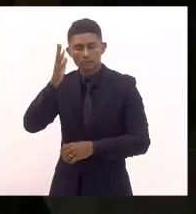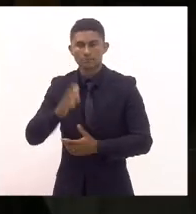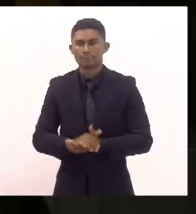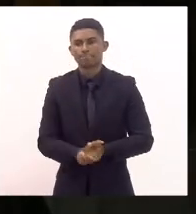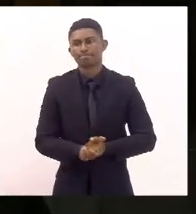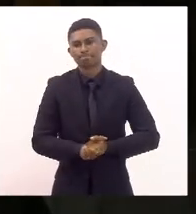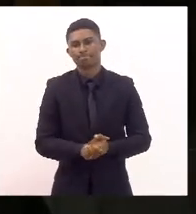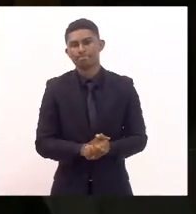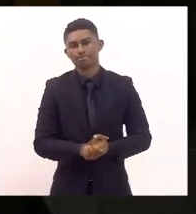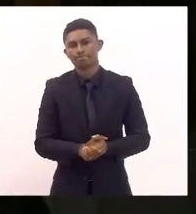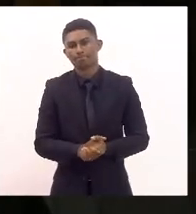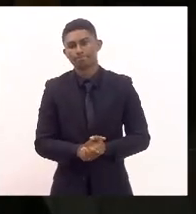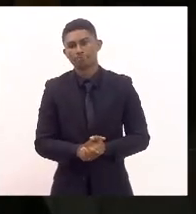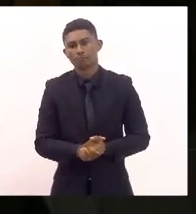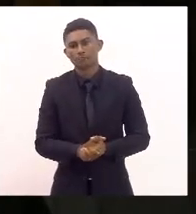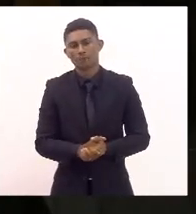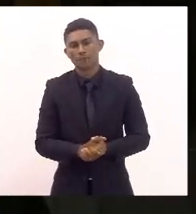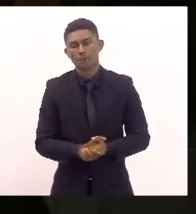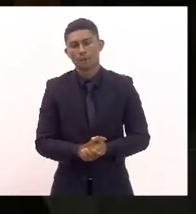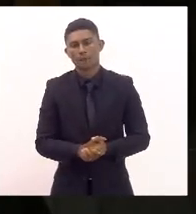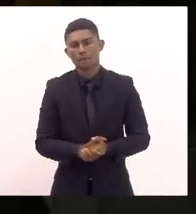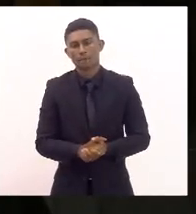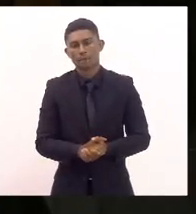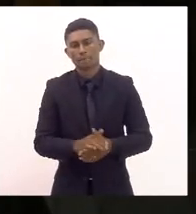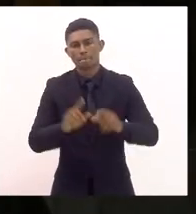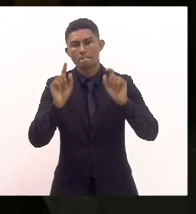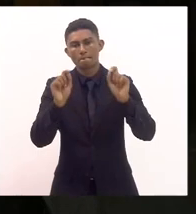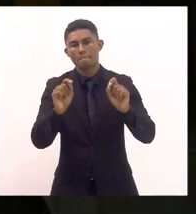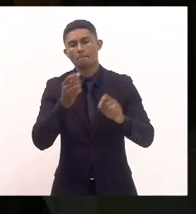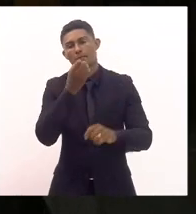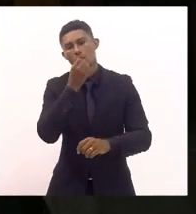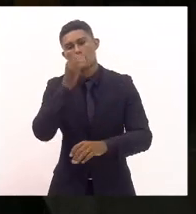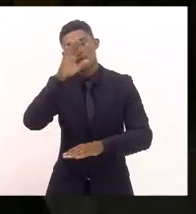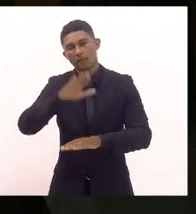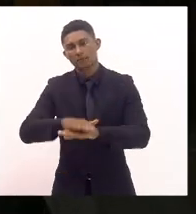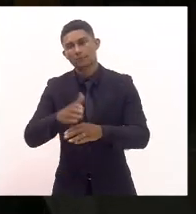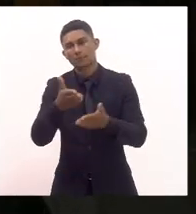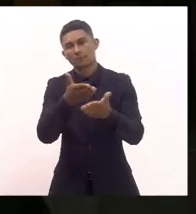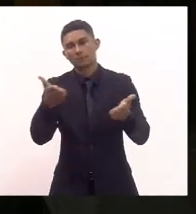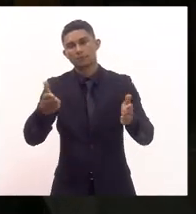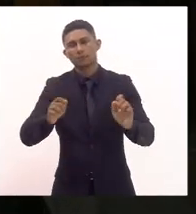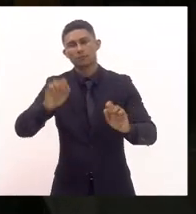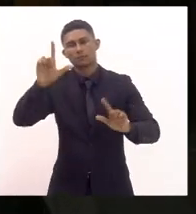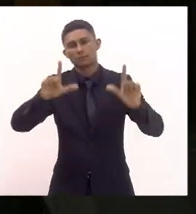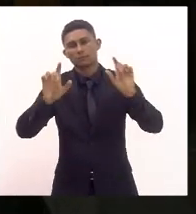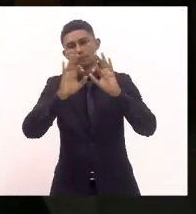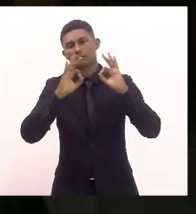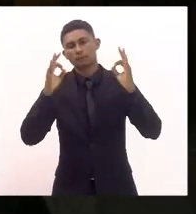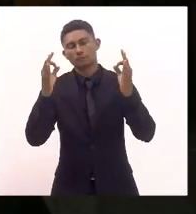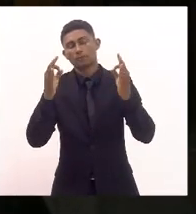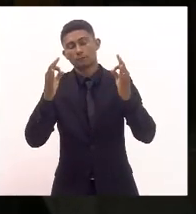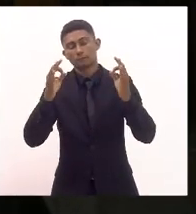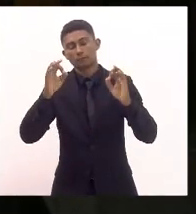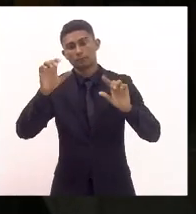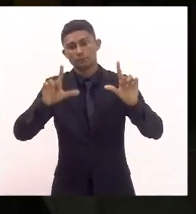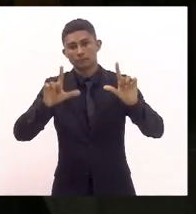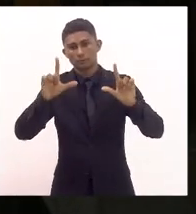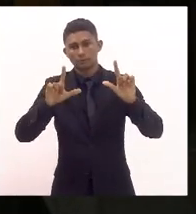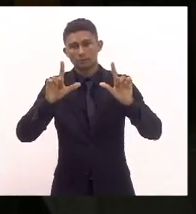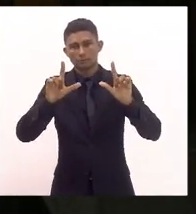e o gostaria de desejar uma boa tarde a todos que nos assistem nesse momento